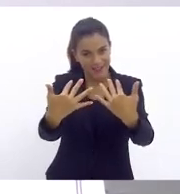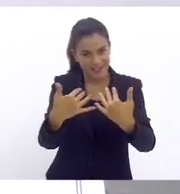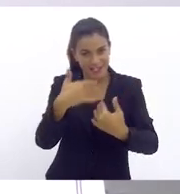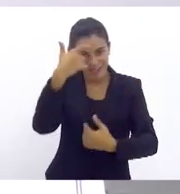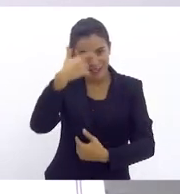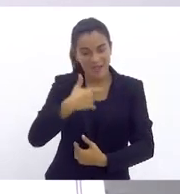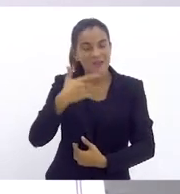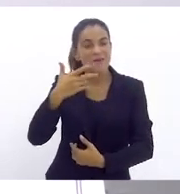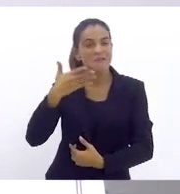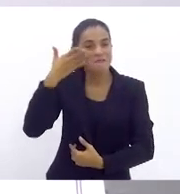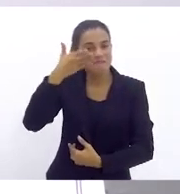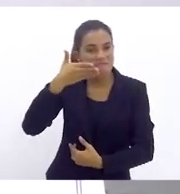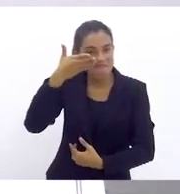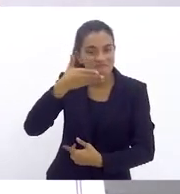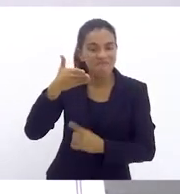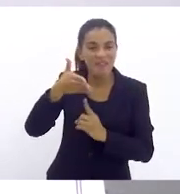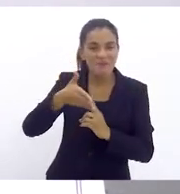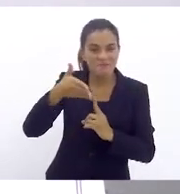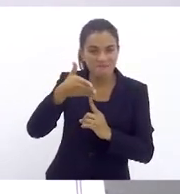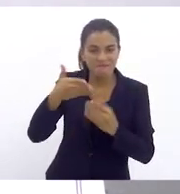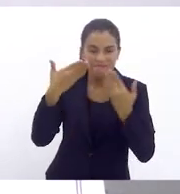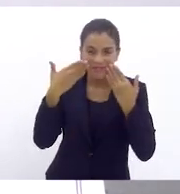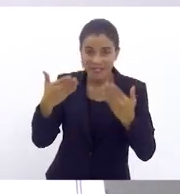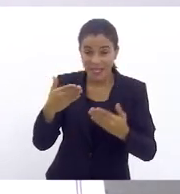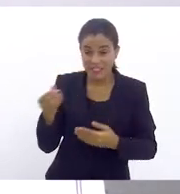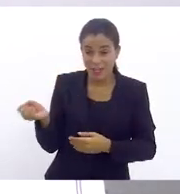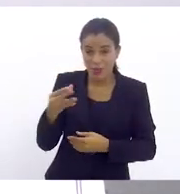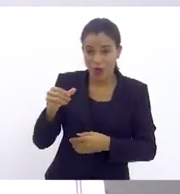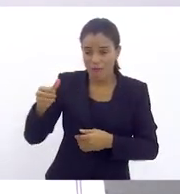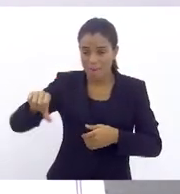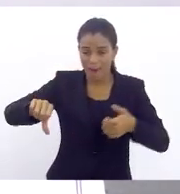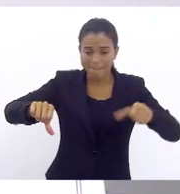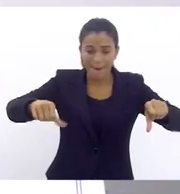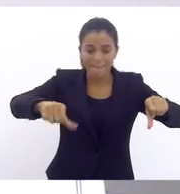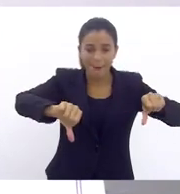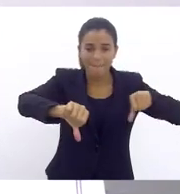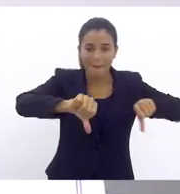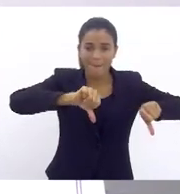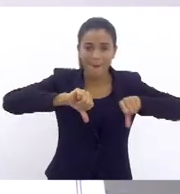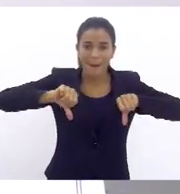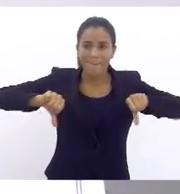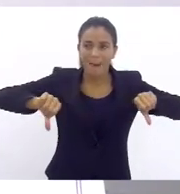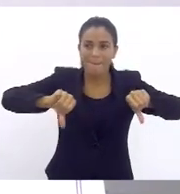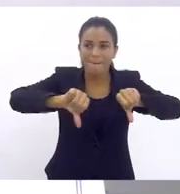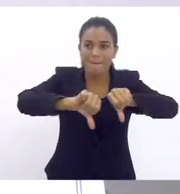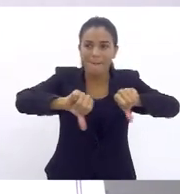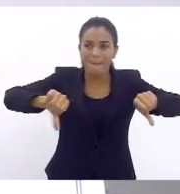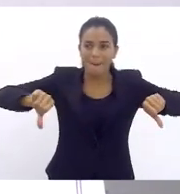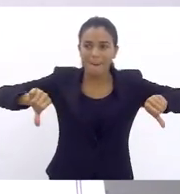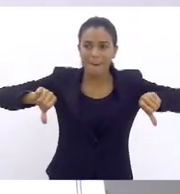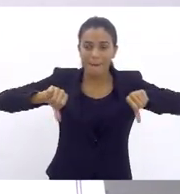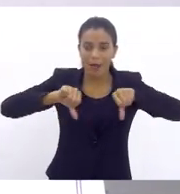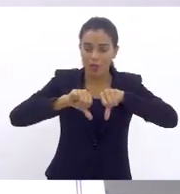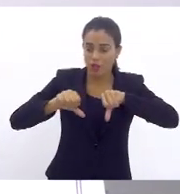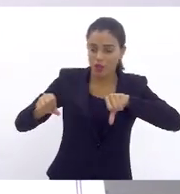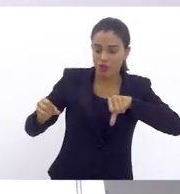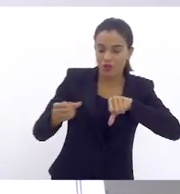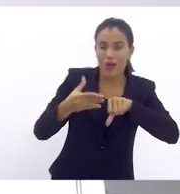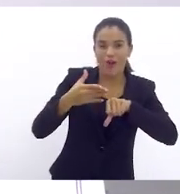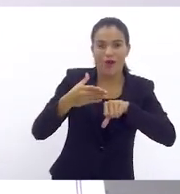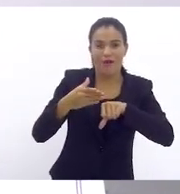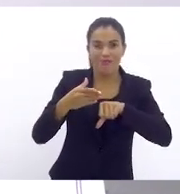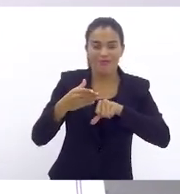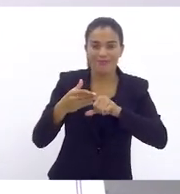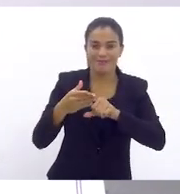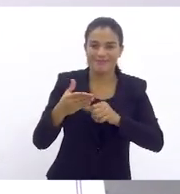eu apresentei que é possível que essas novas centralidades possam até criar um redesenho das regiões do